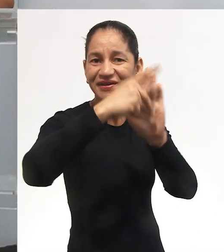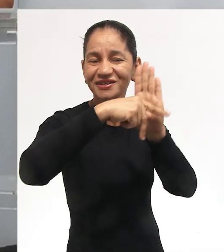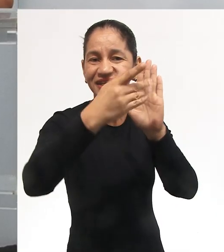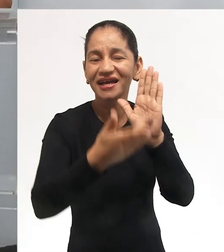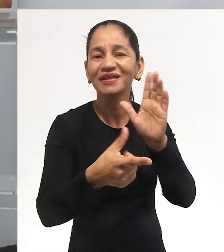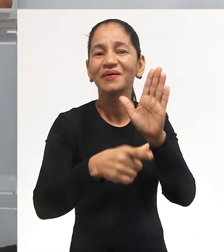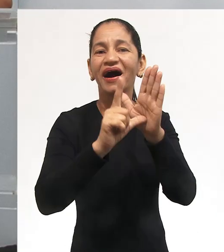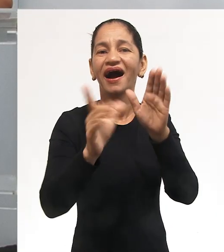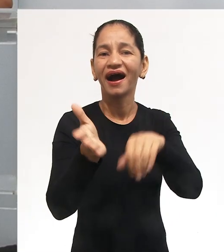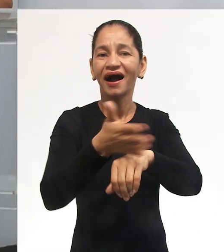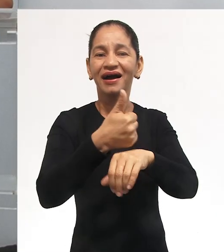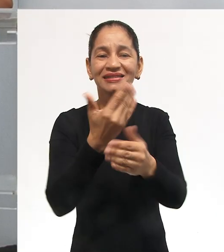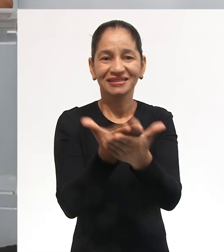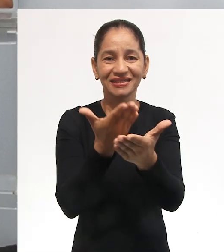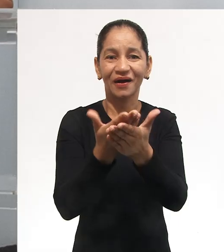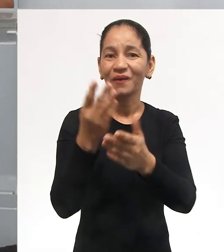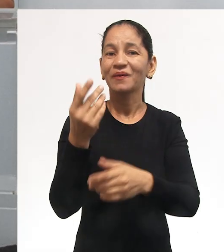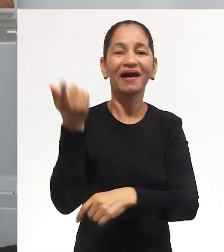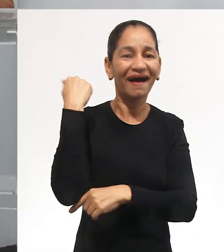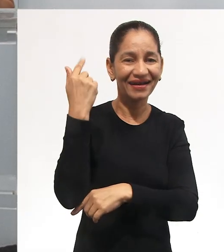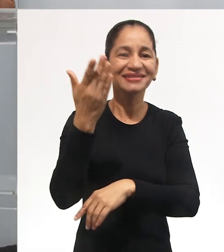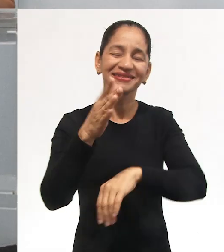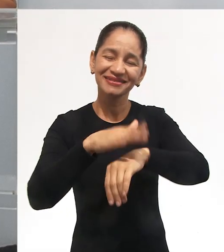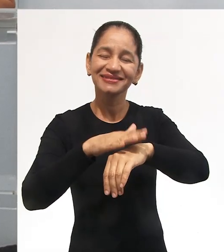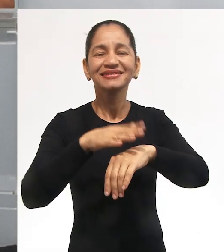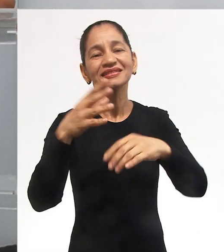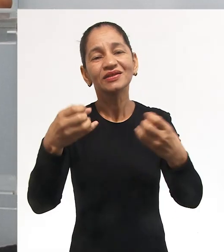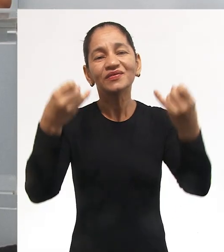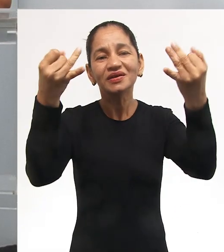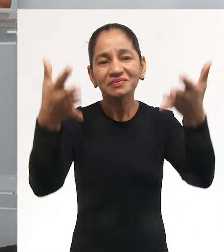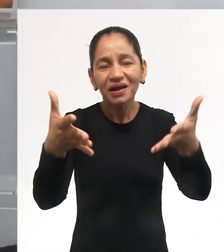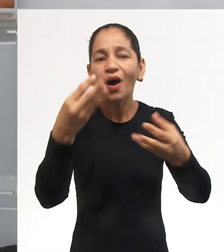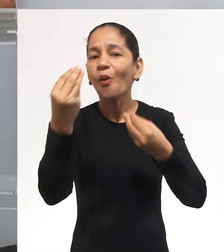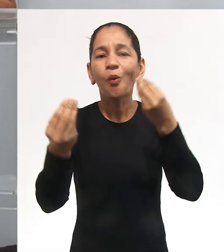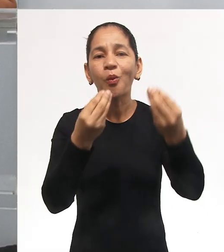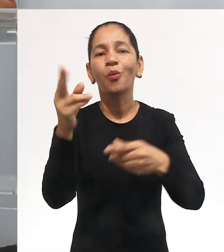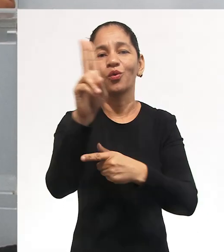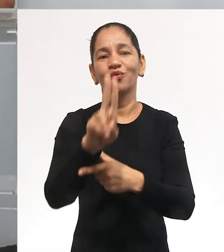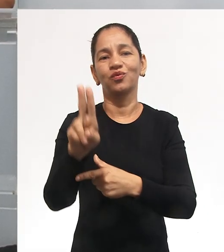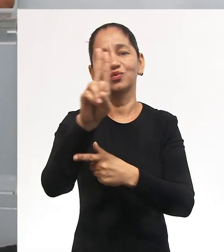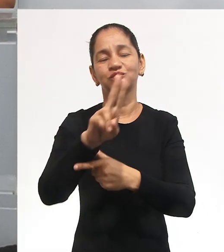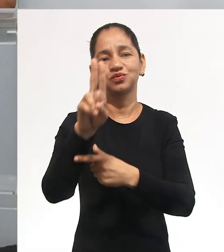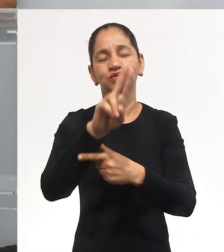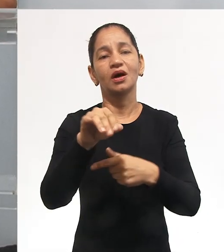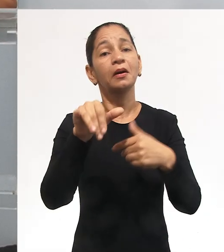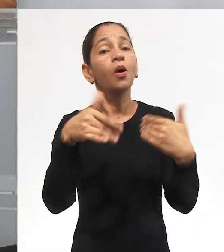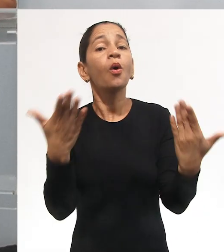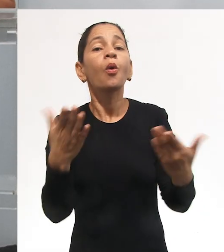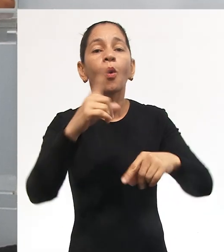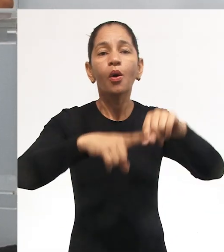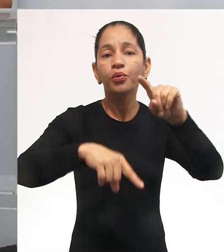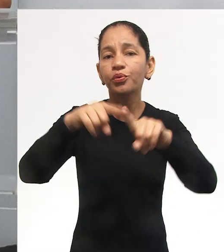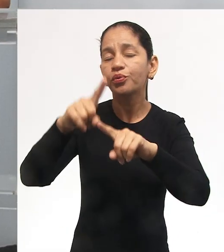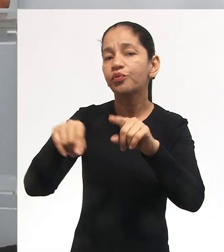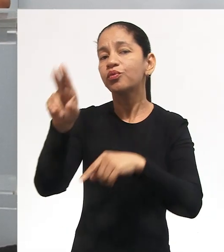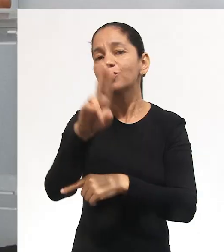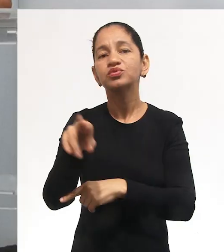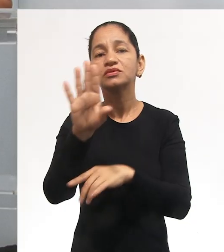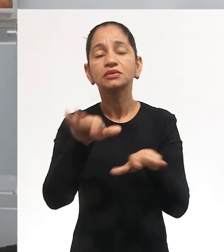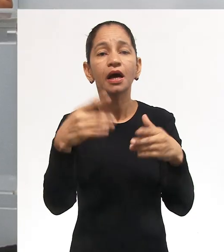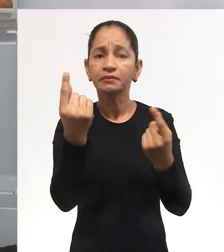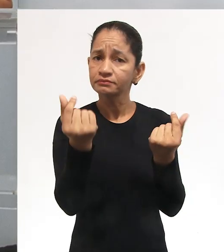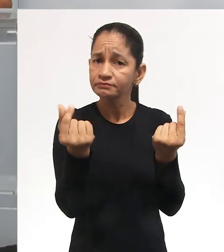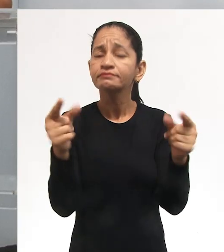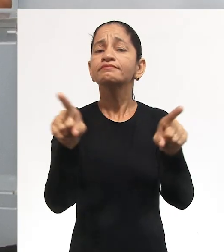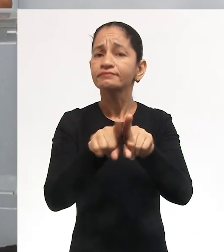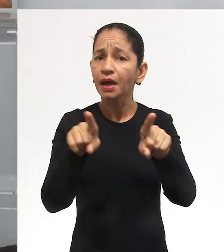projeto que a gente falou anteriormente. É você dizer como a solução vai ser implementada, qual recurso vai ser necessário,